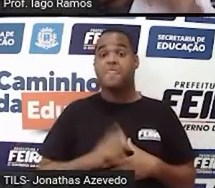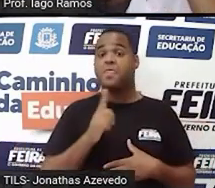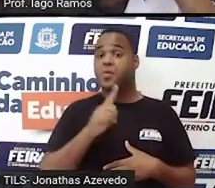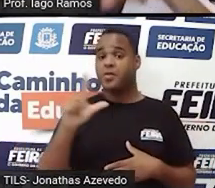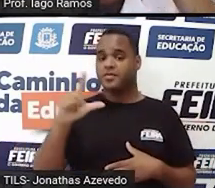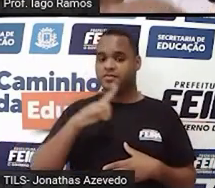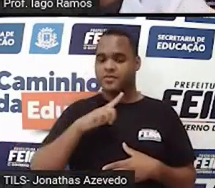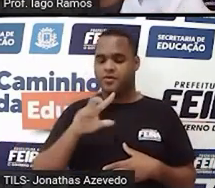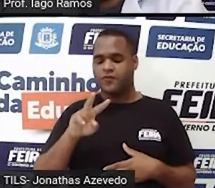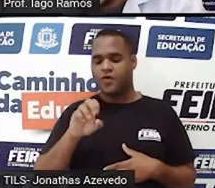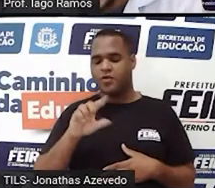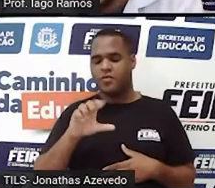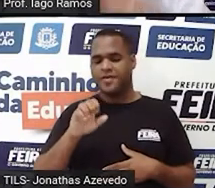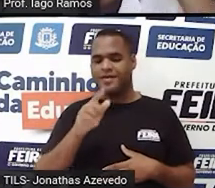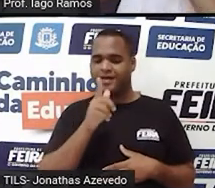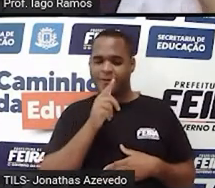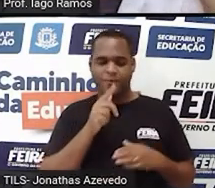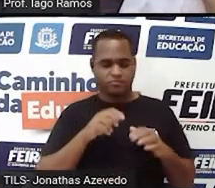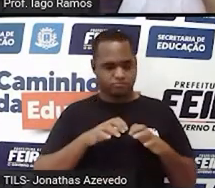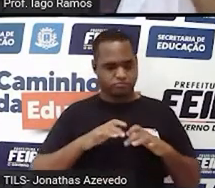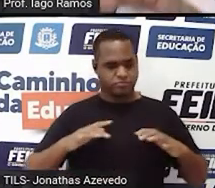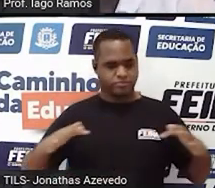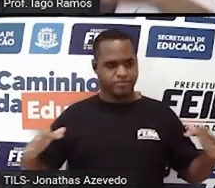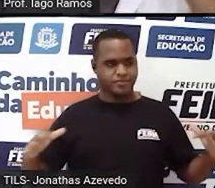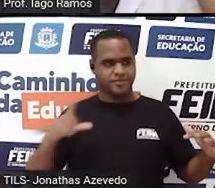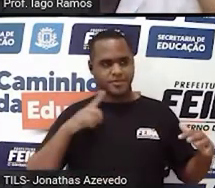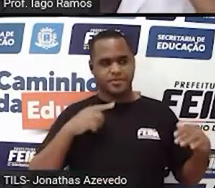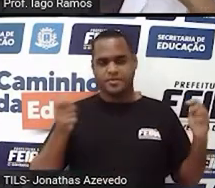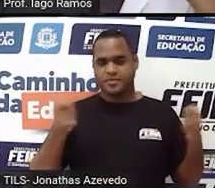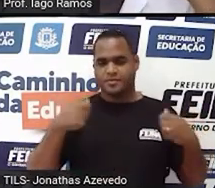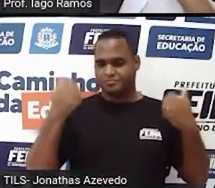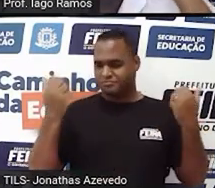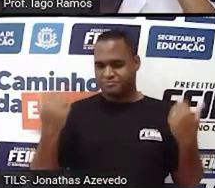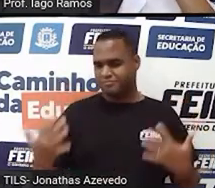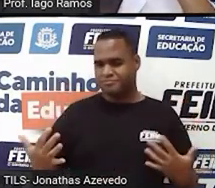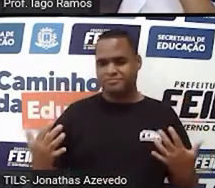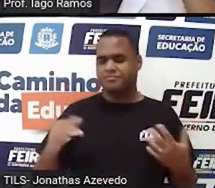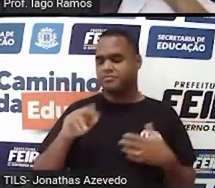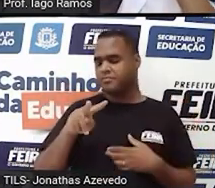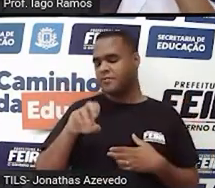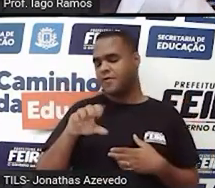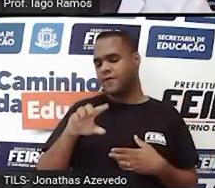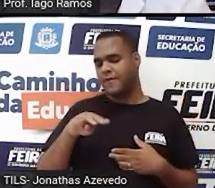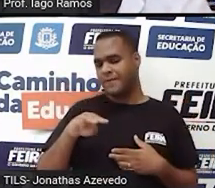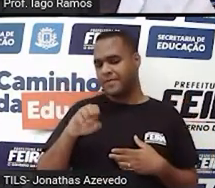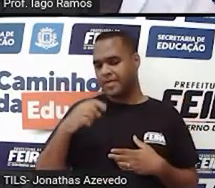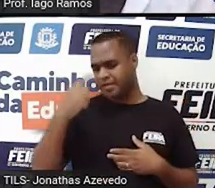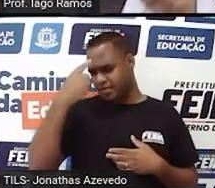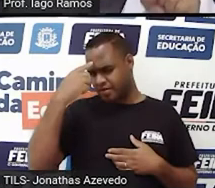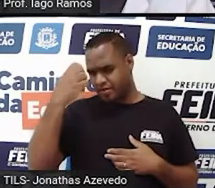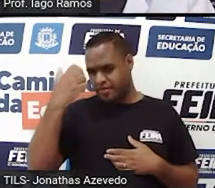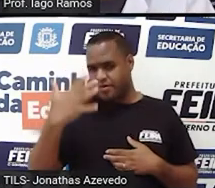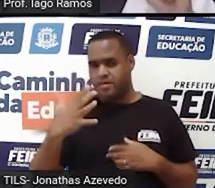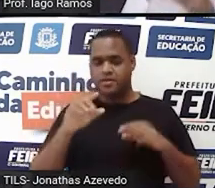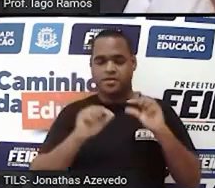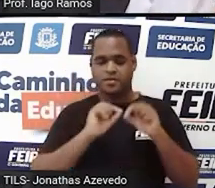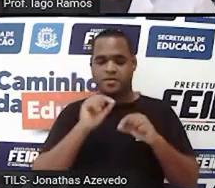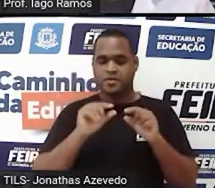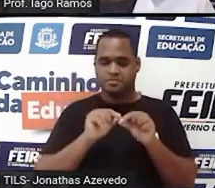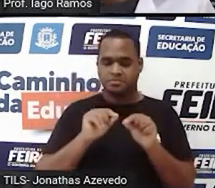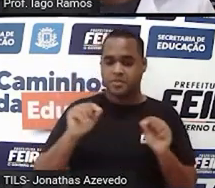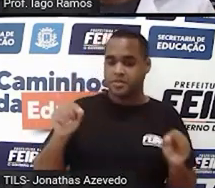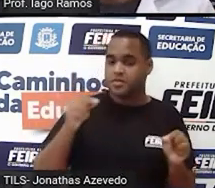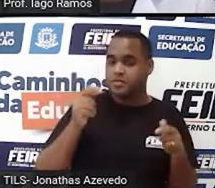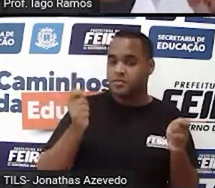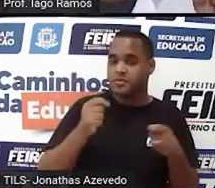tem o volume Pois é o volume né Ele é uma forma de medir